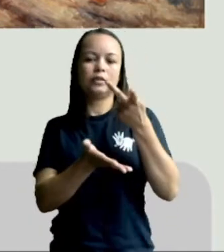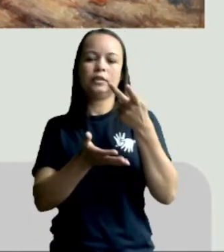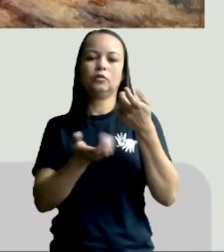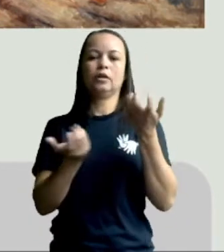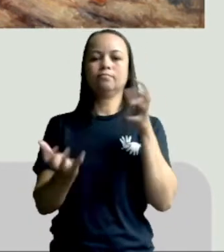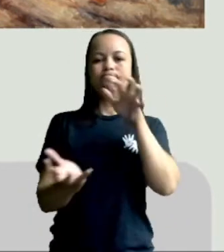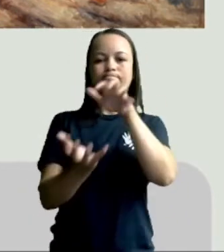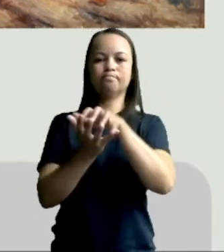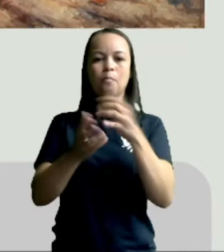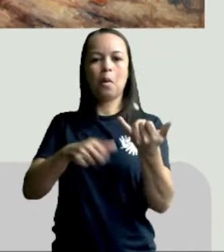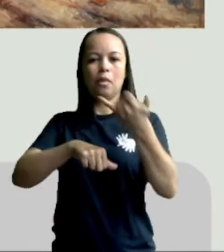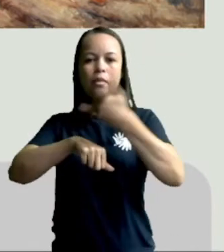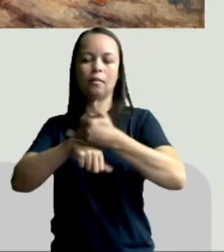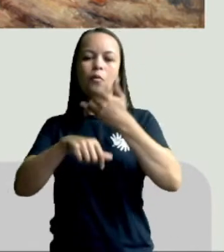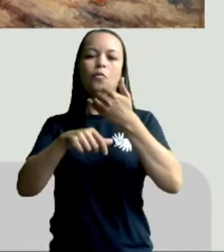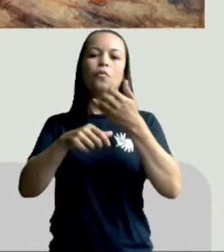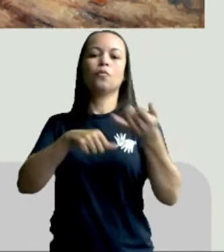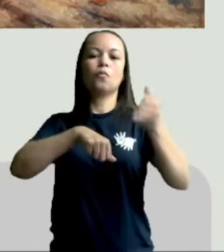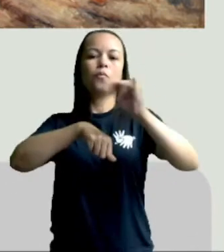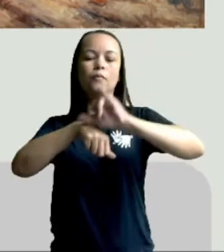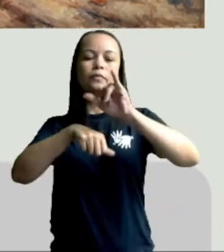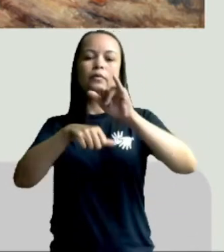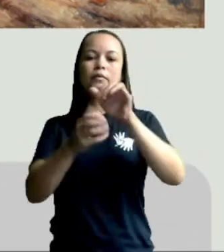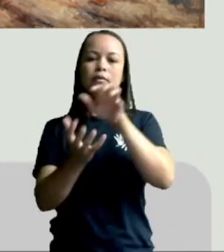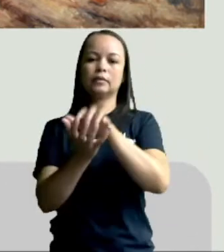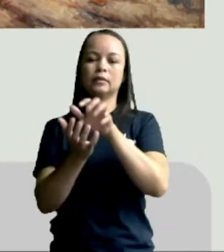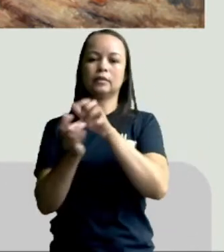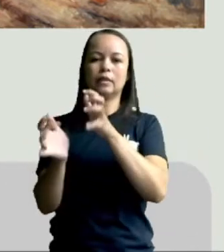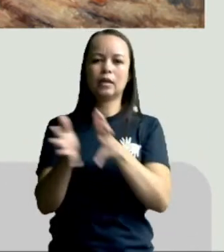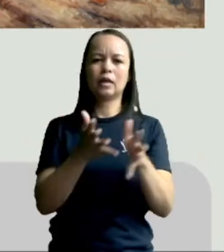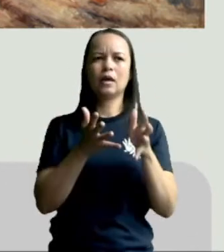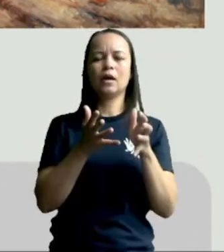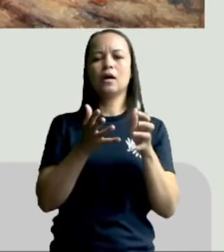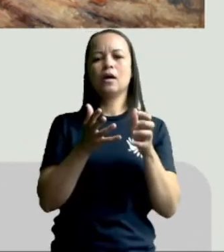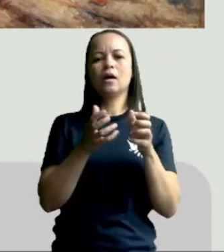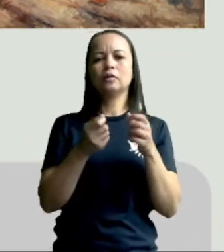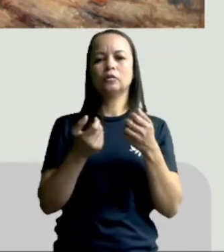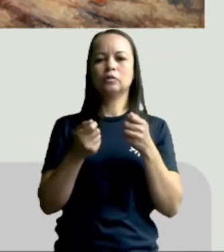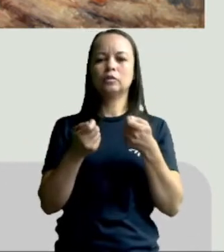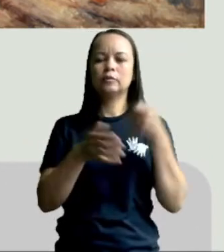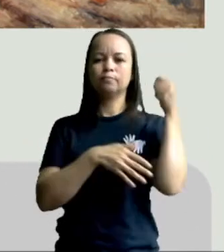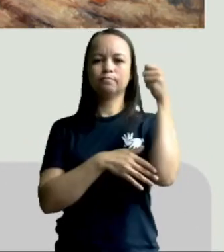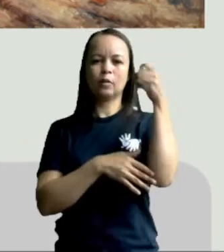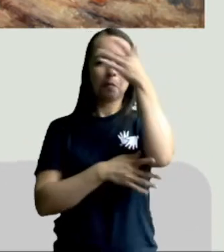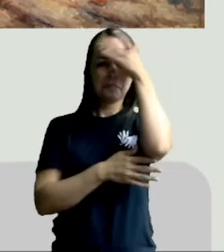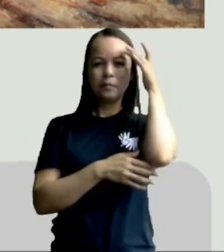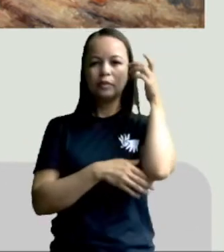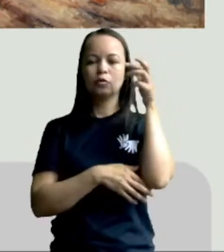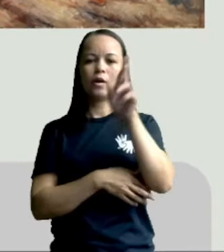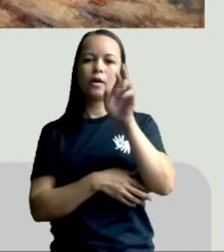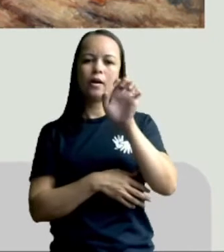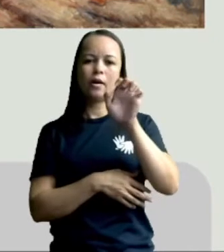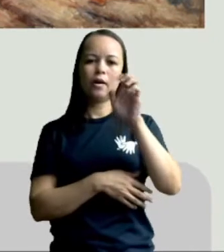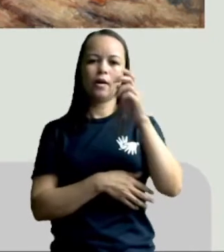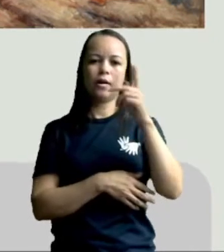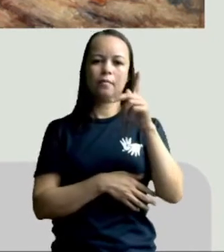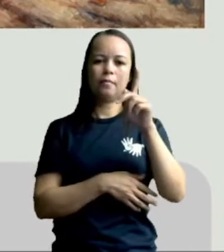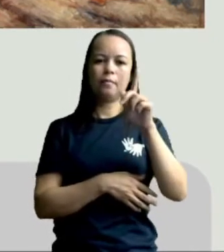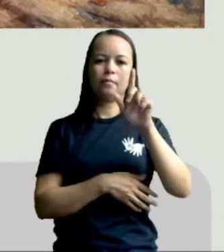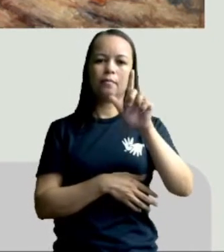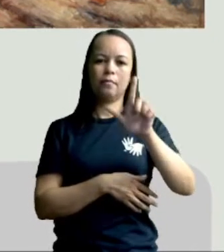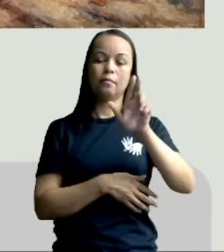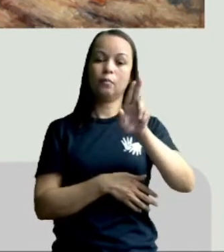durante o período colonial. Esse movimento de caráter separatista e republicano manifestou